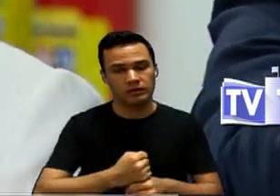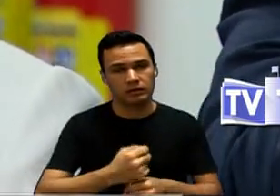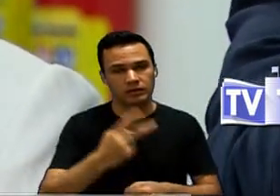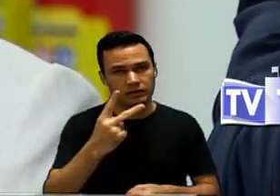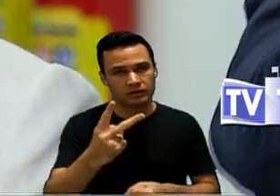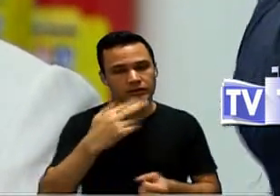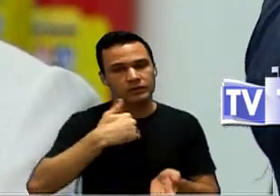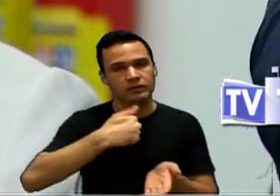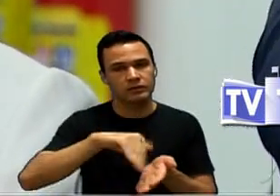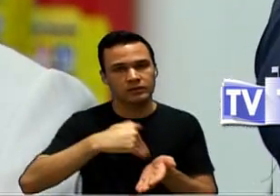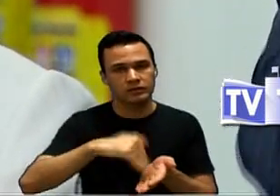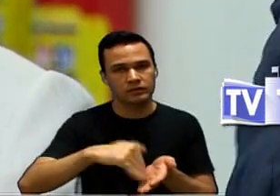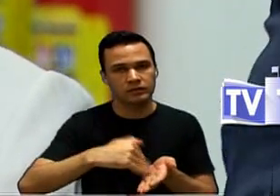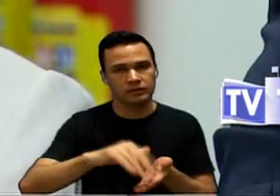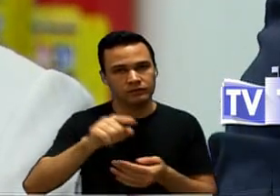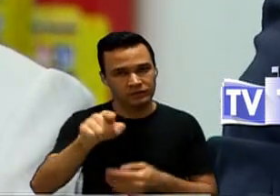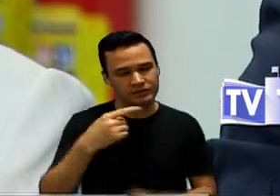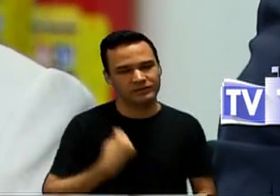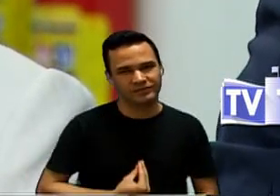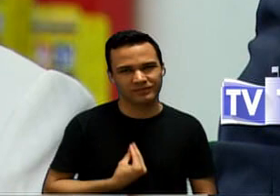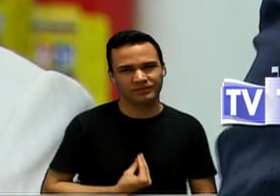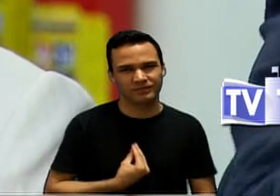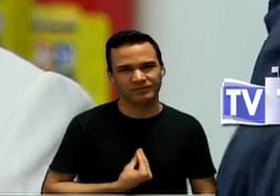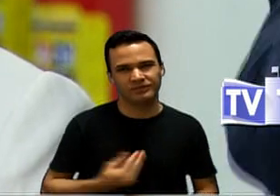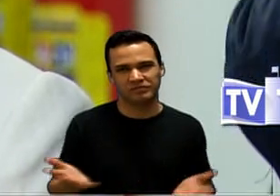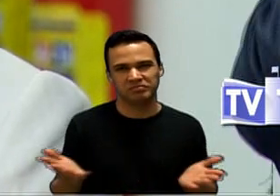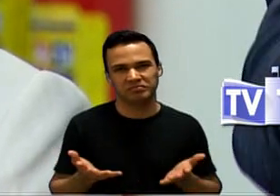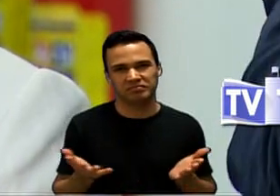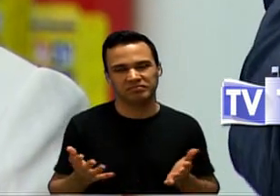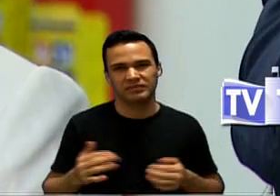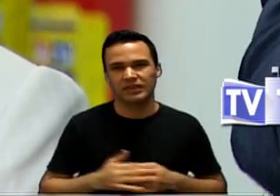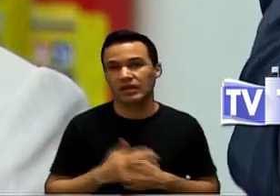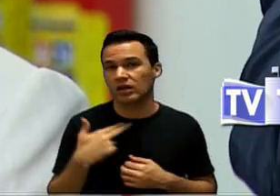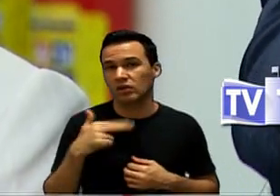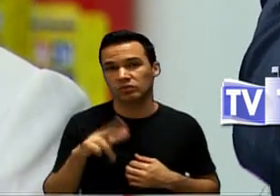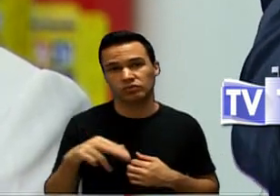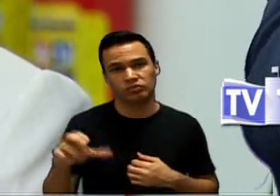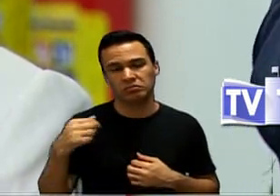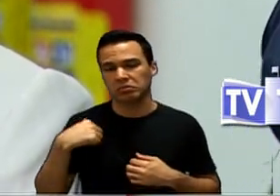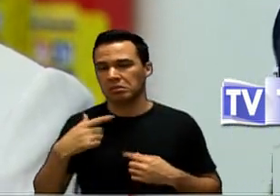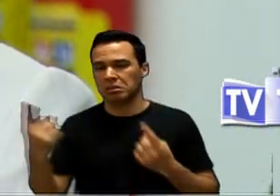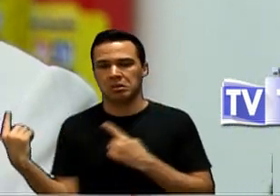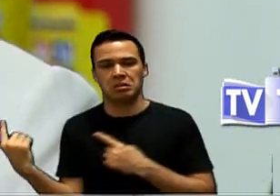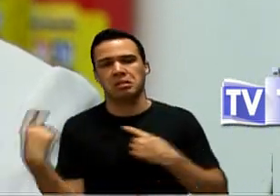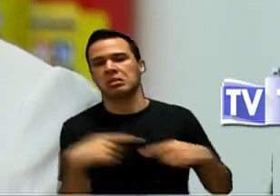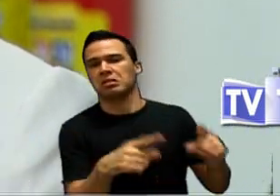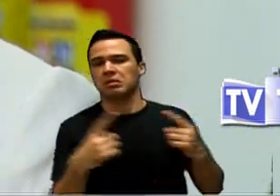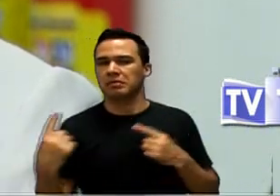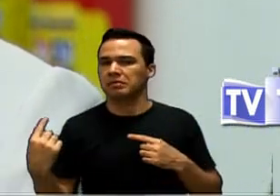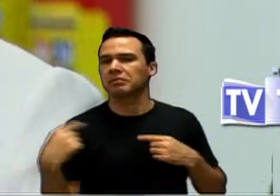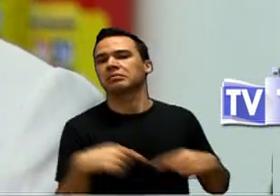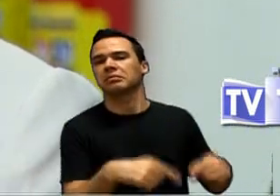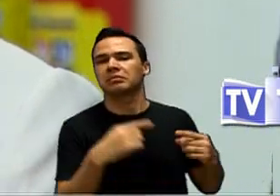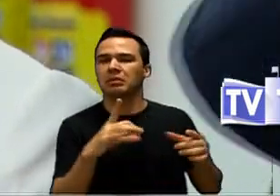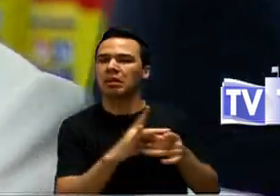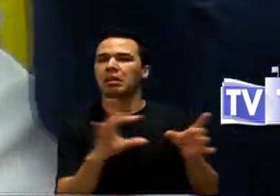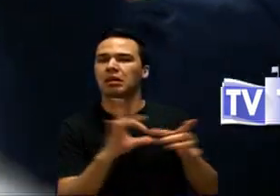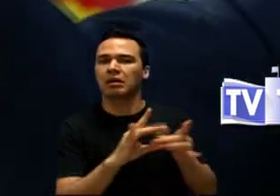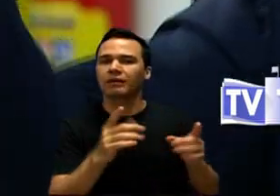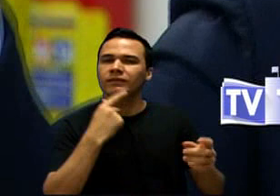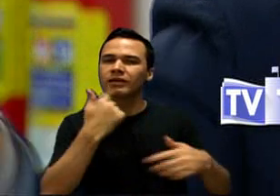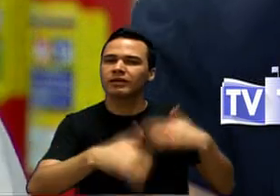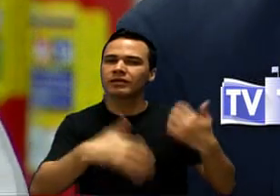dois anos secretário, aí onde o senhor pastor Luiz Santos está nesse momento, eu nunca usei da oportunidade de estar usando esse microfone, abrindo o microfone para